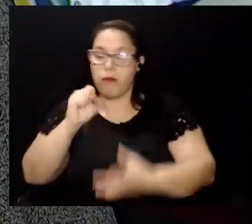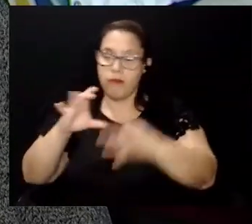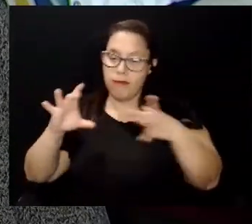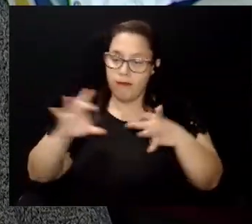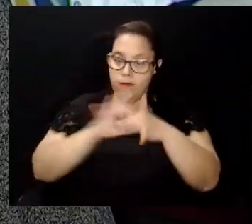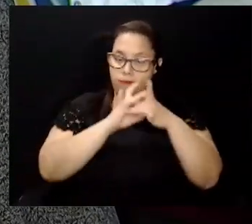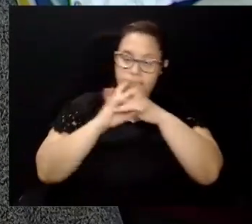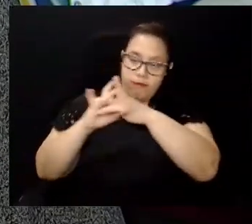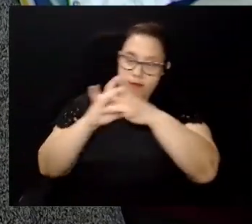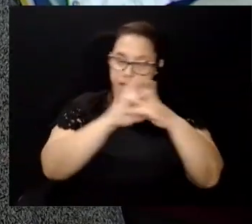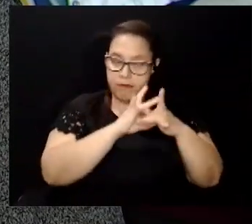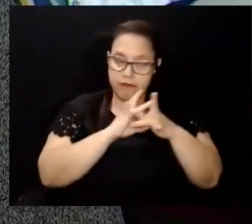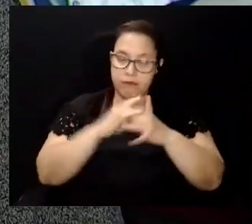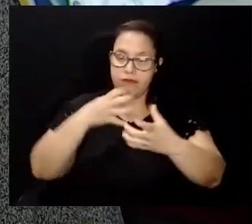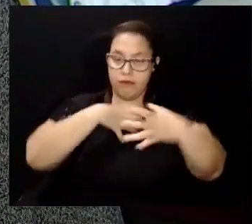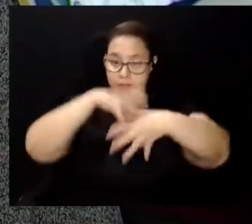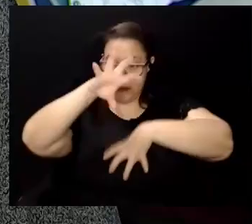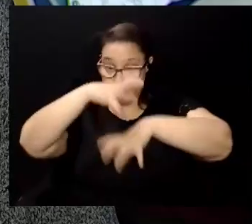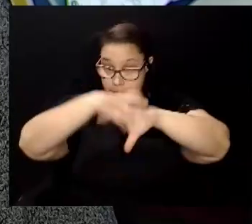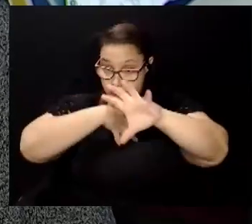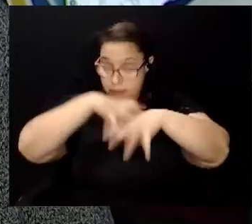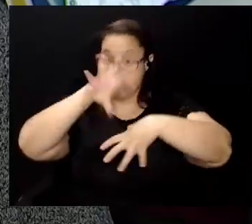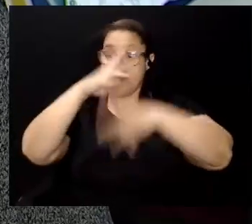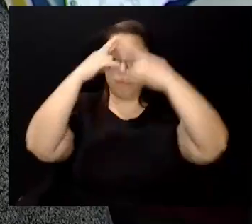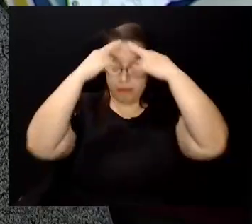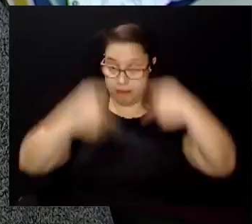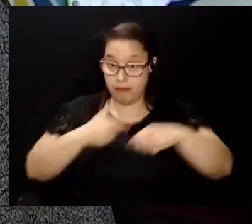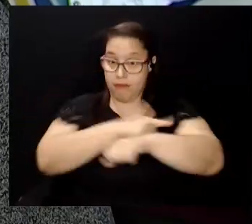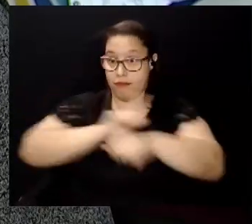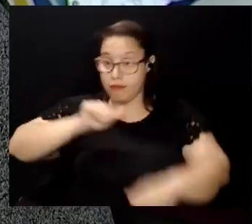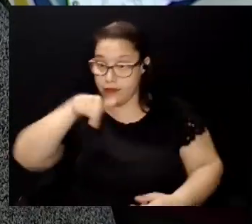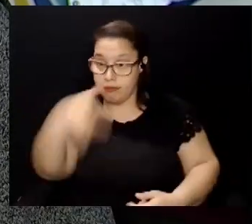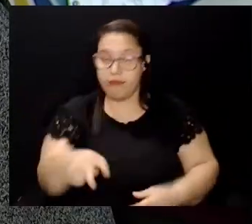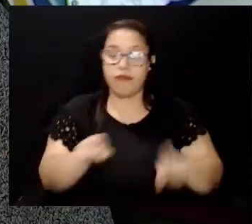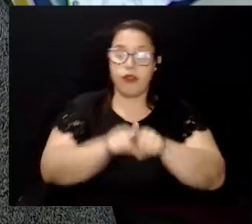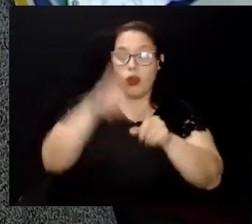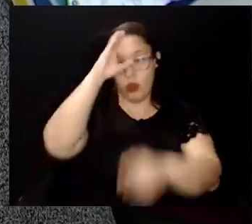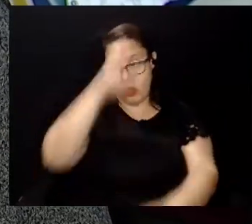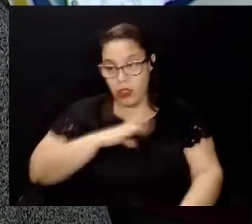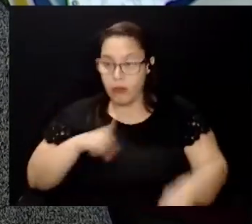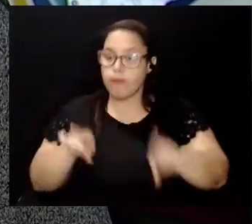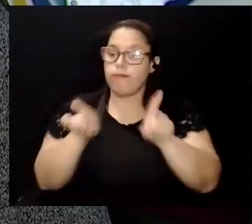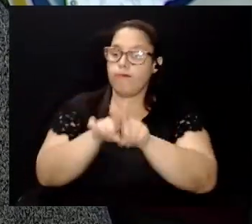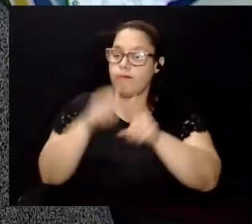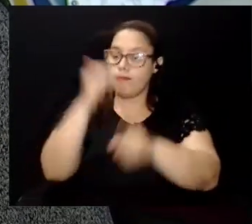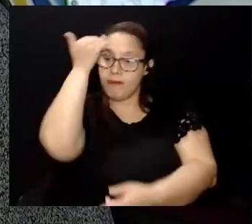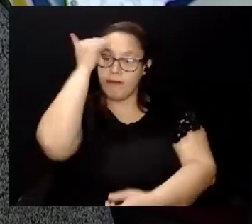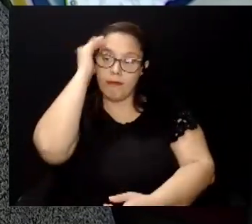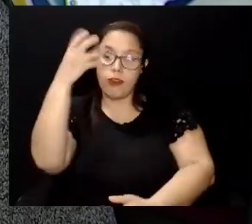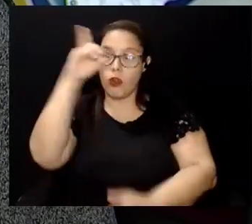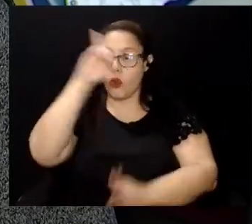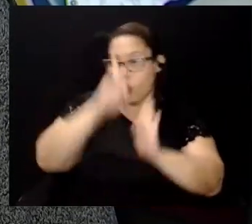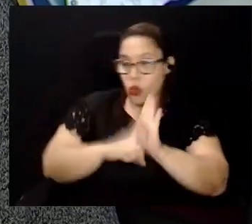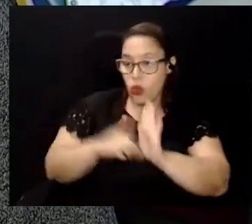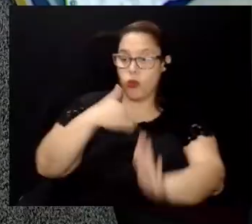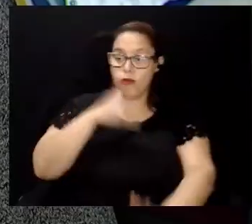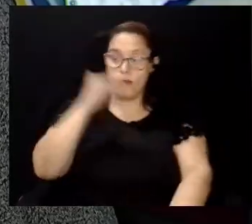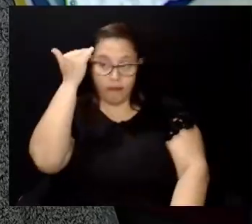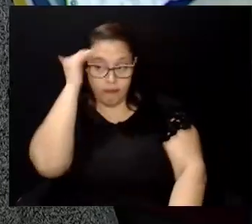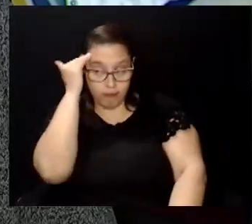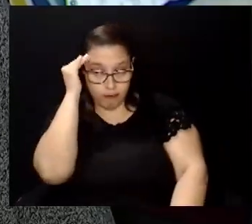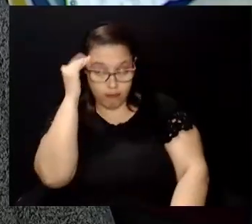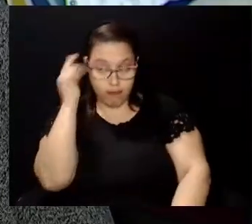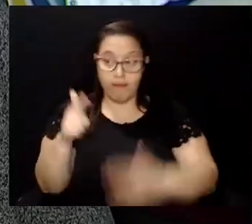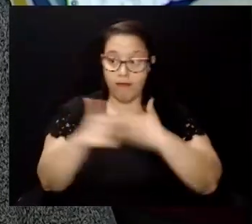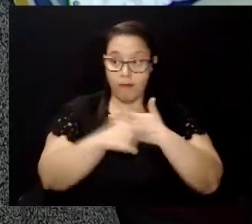vínculos, trabalhar a empatia, trabalhar o respeito com o próximo, trabalhar a cidadania, entender os seus direitos, entender que o